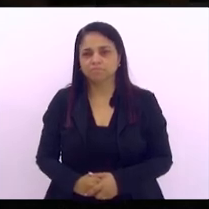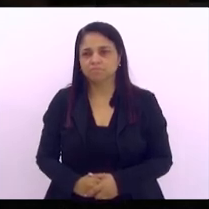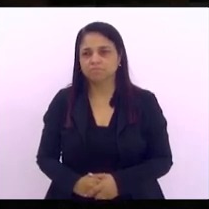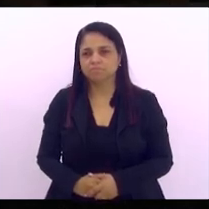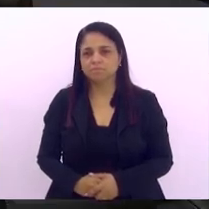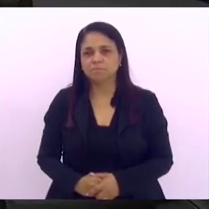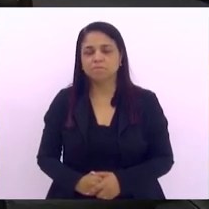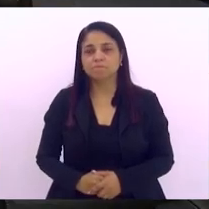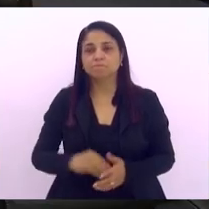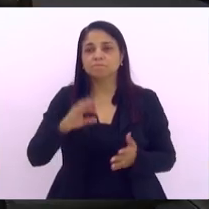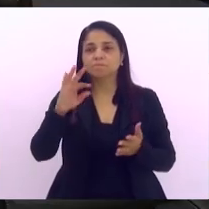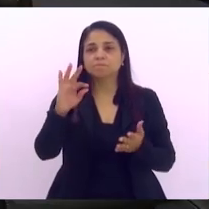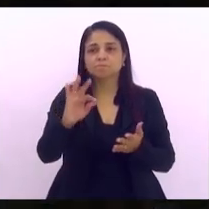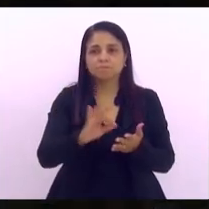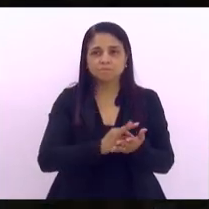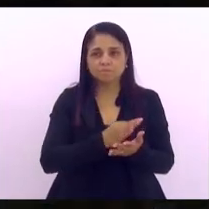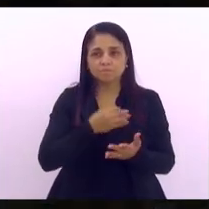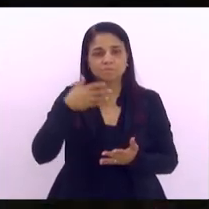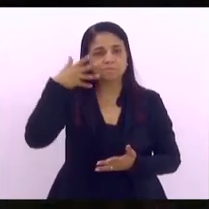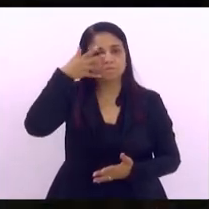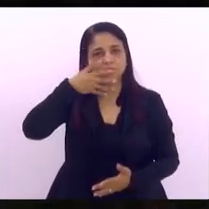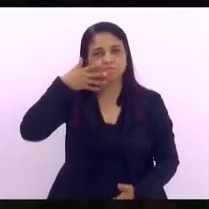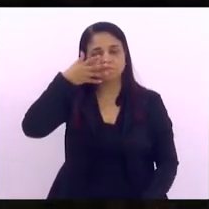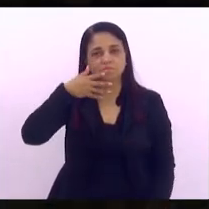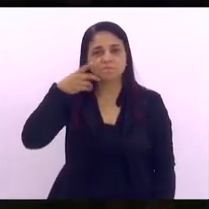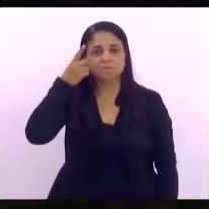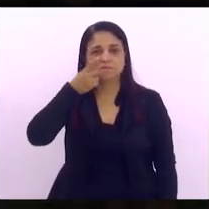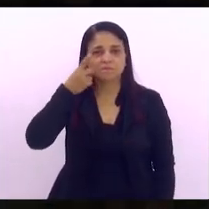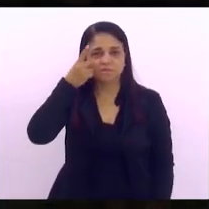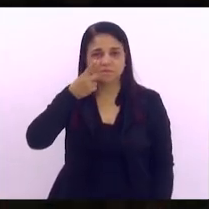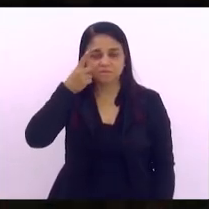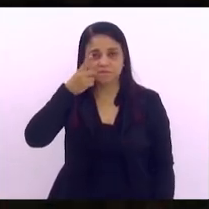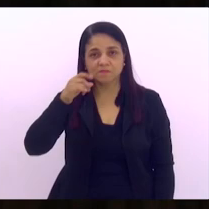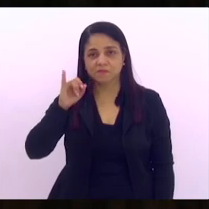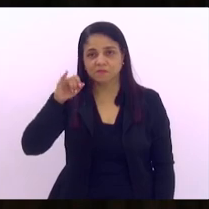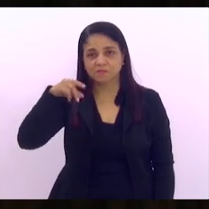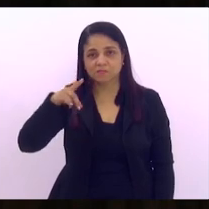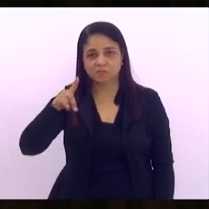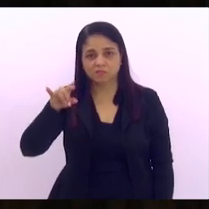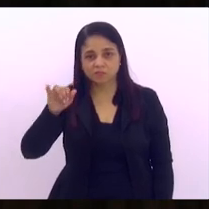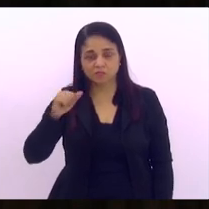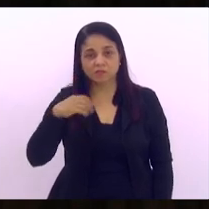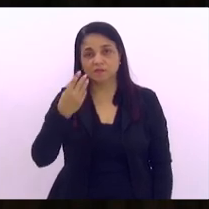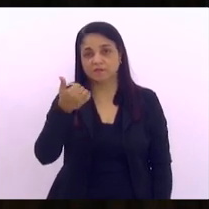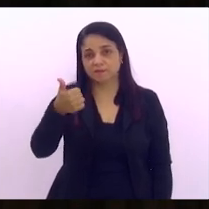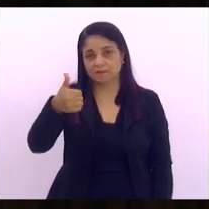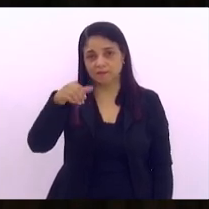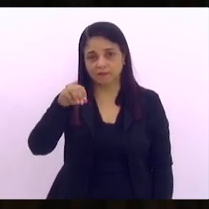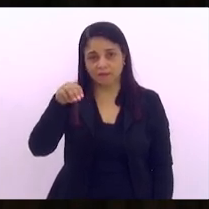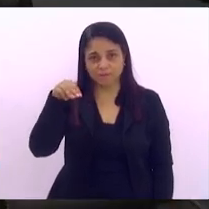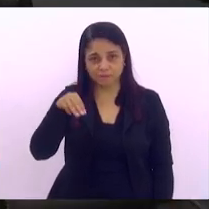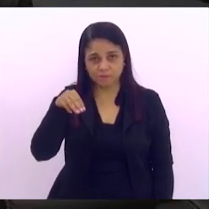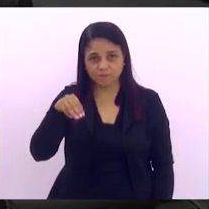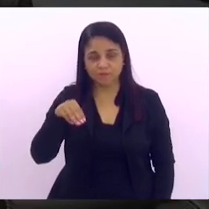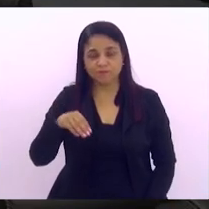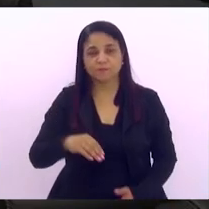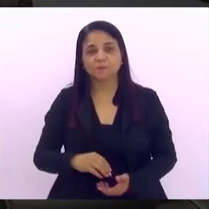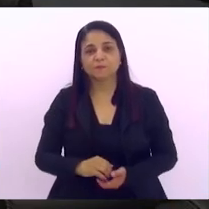O próximo orador inscrito é a nobre deputada Índia Armelau, que dispõe de 10 minutos.